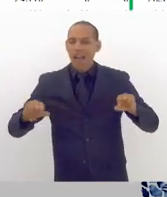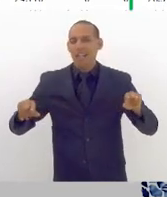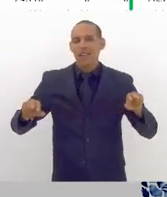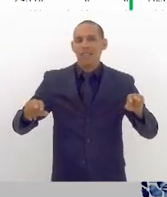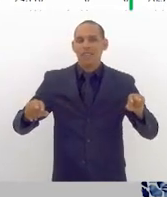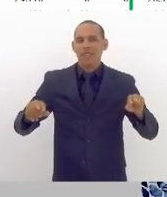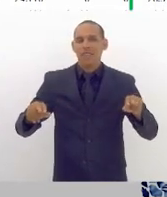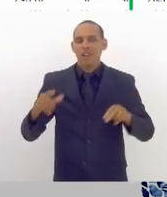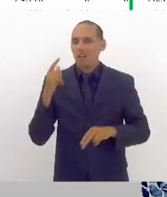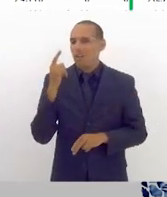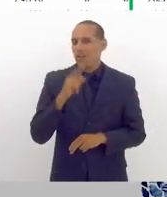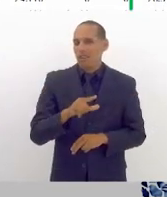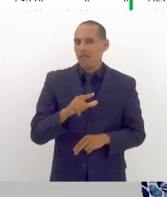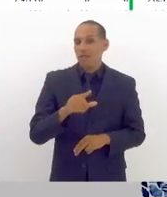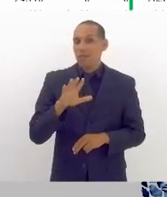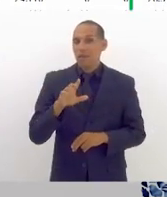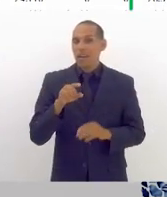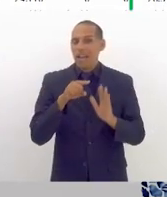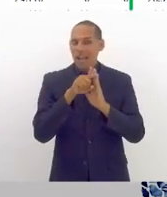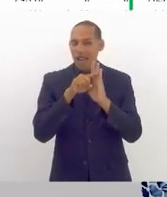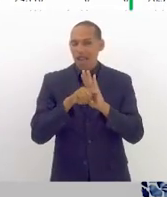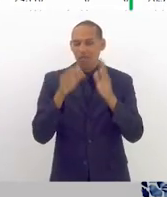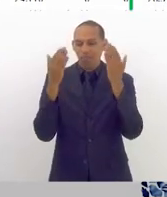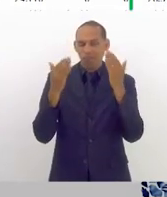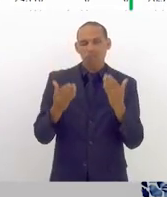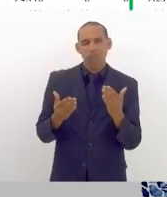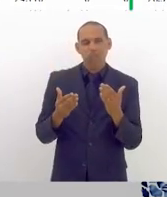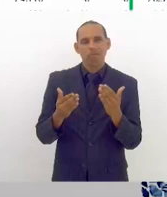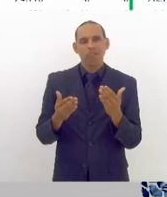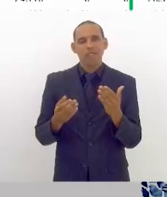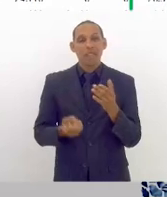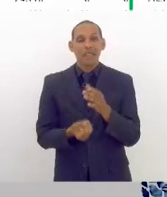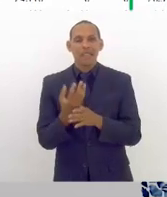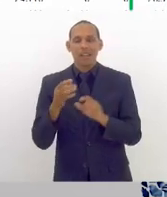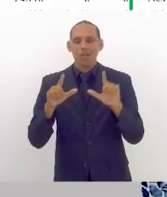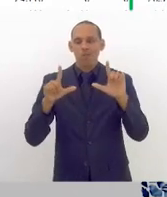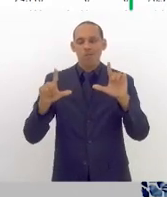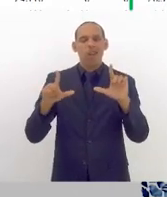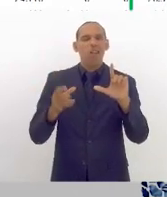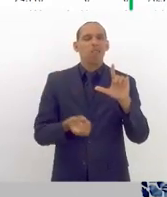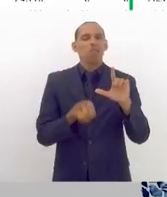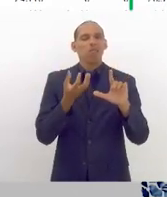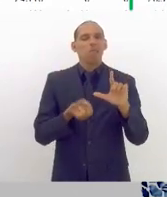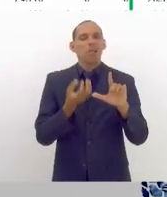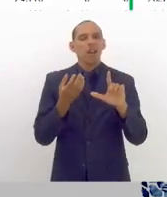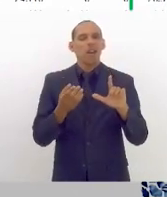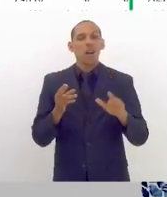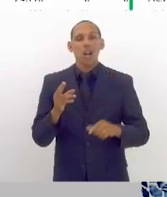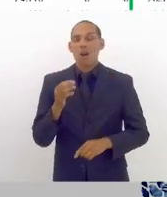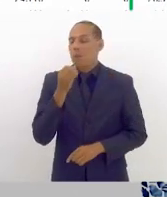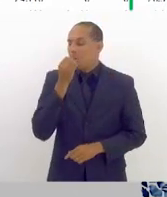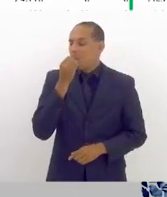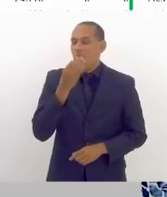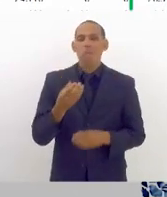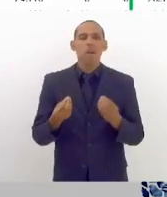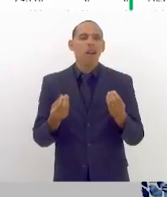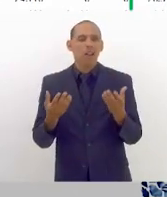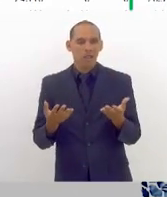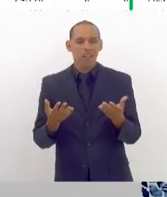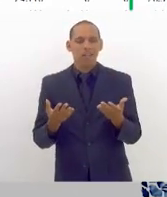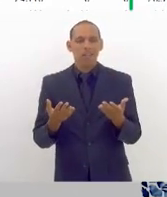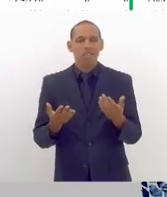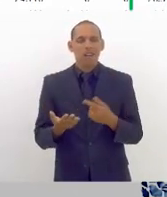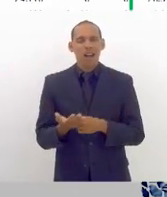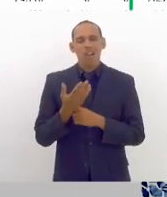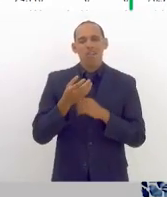por meio da análise consistência monta um quadro de informações que é extremamente útil útil para que se entenda as